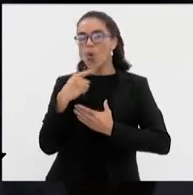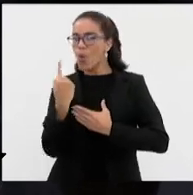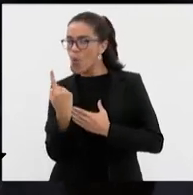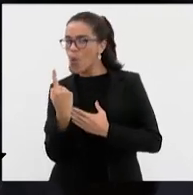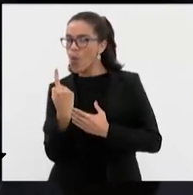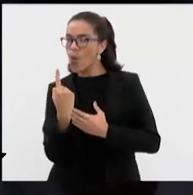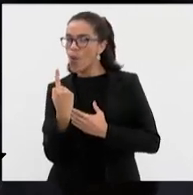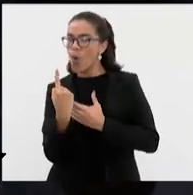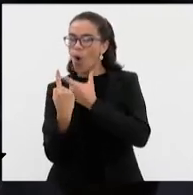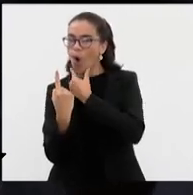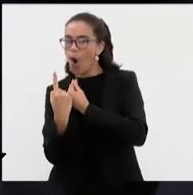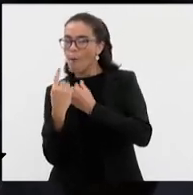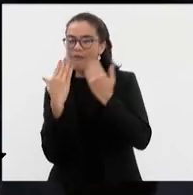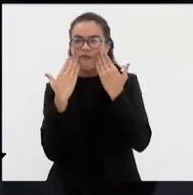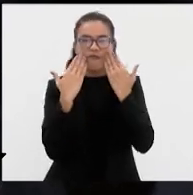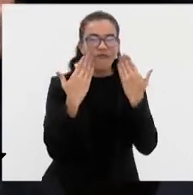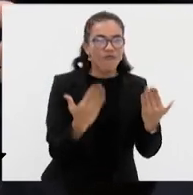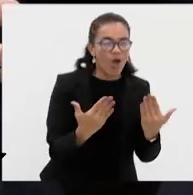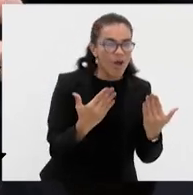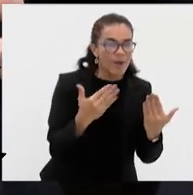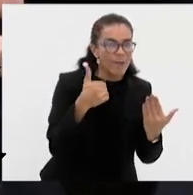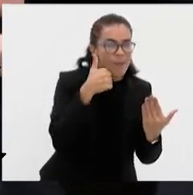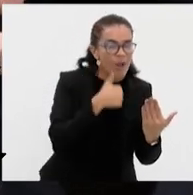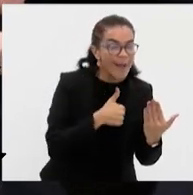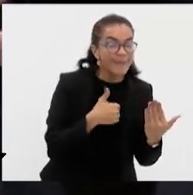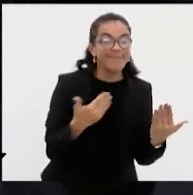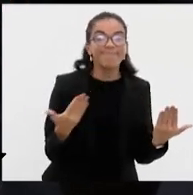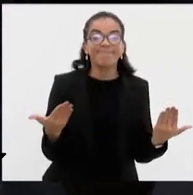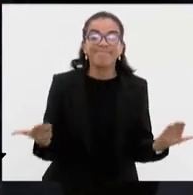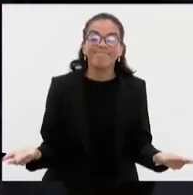Só a posteriori, não é no nascimento.